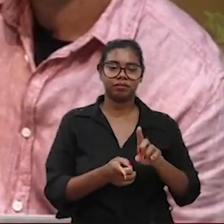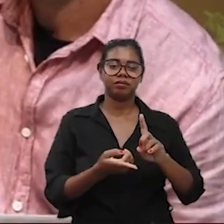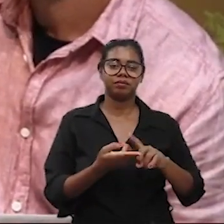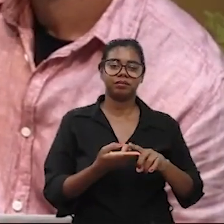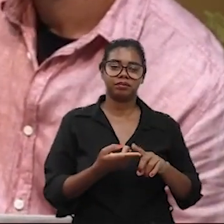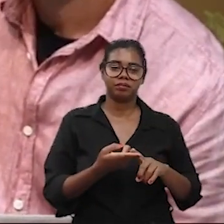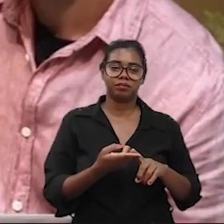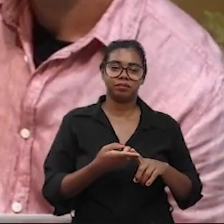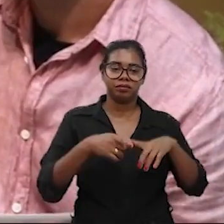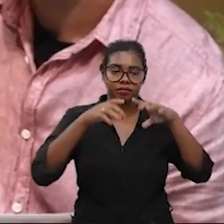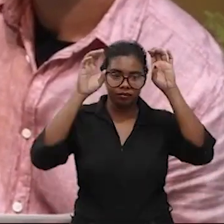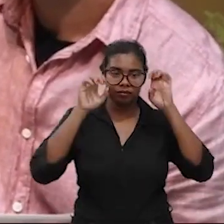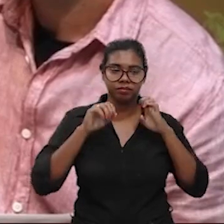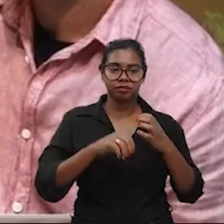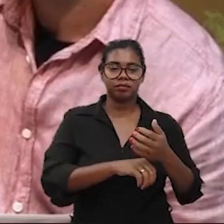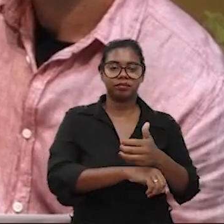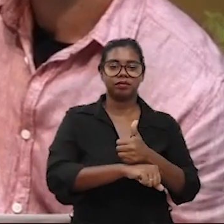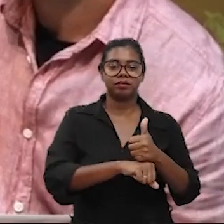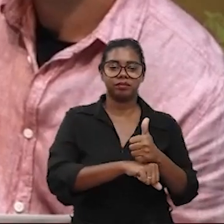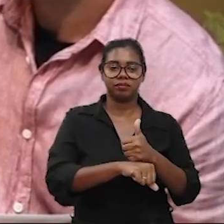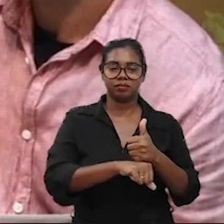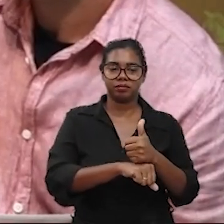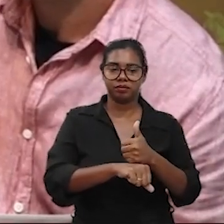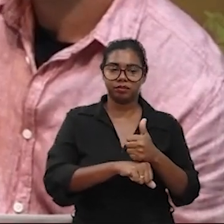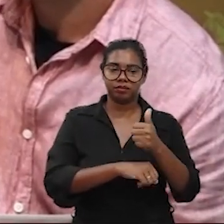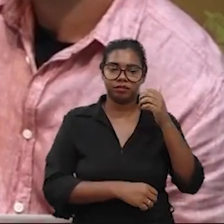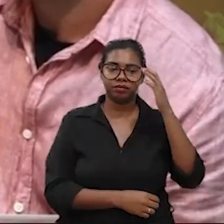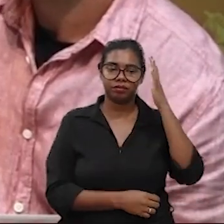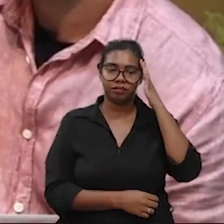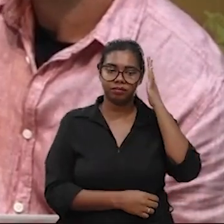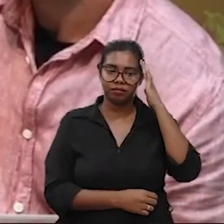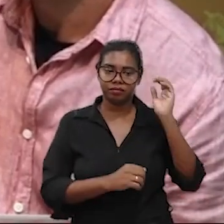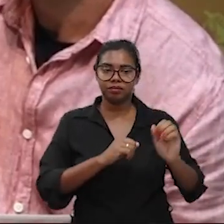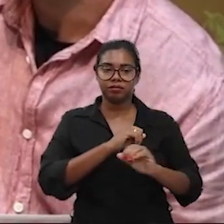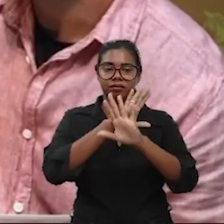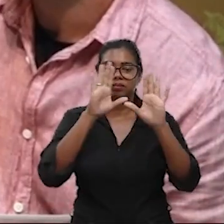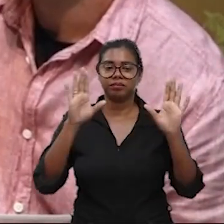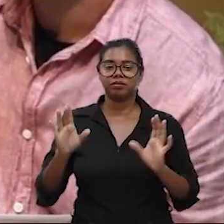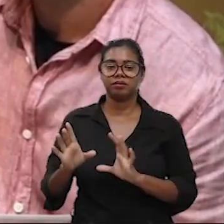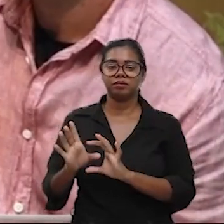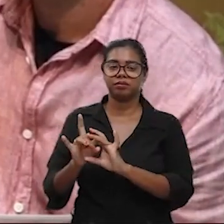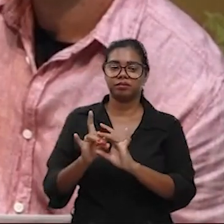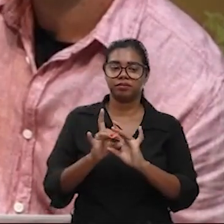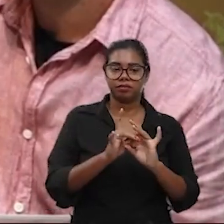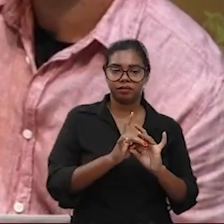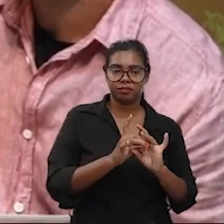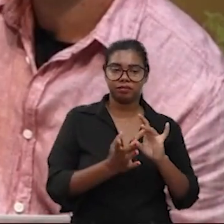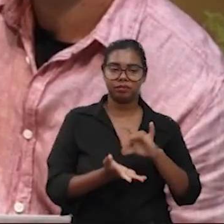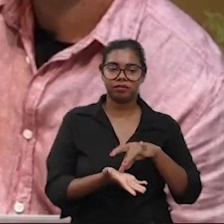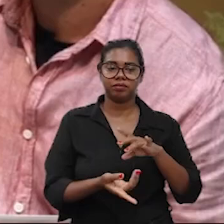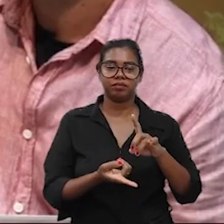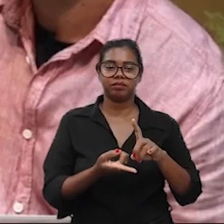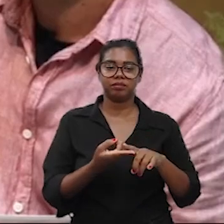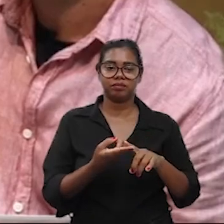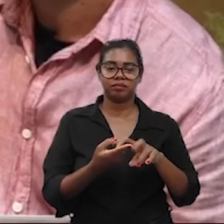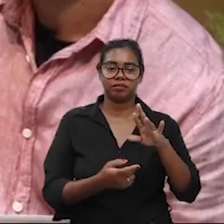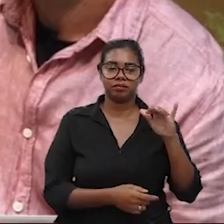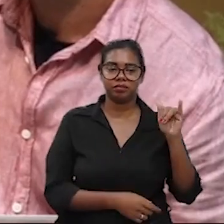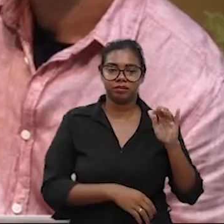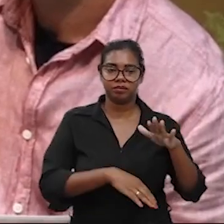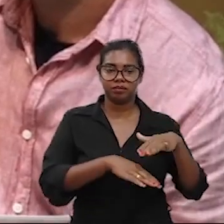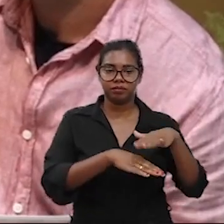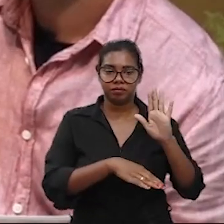ética profissional, e entender que esse contexto ele vai muito além do